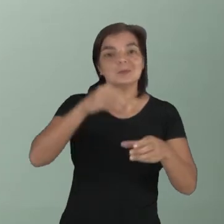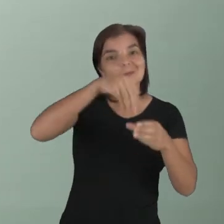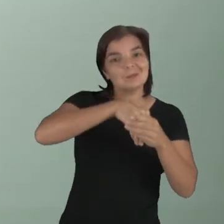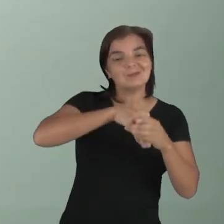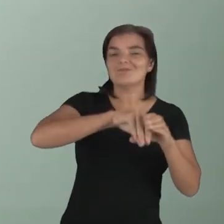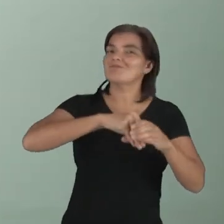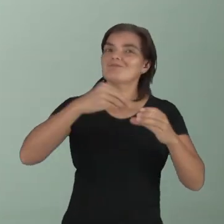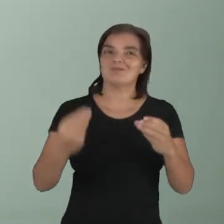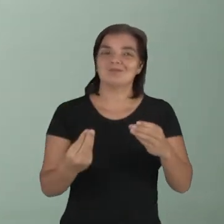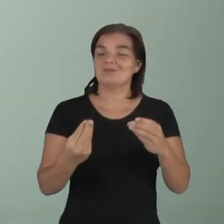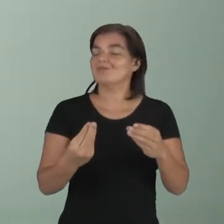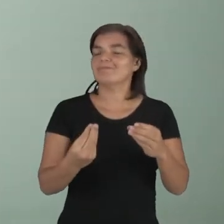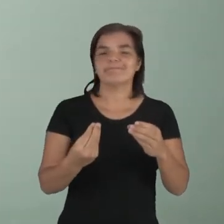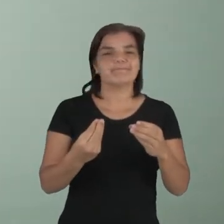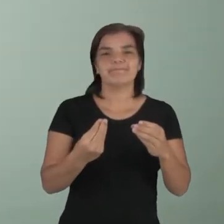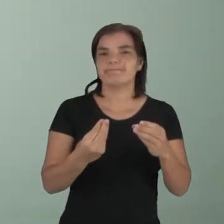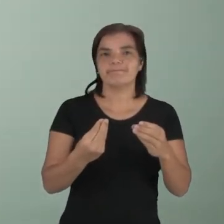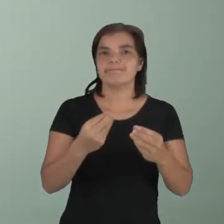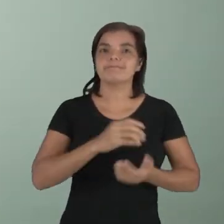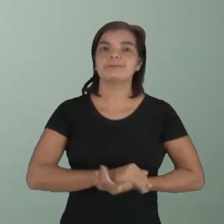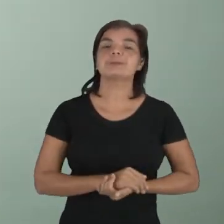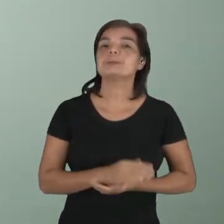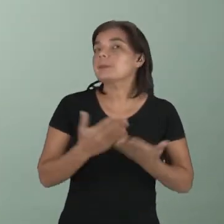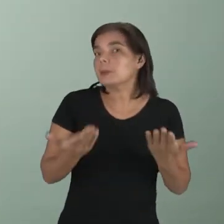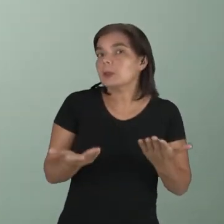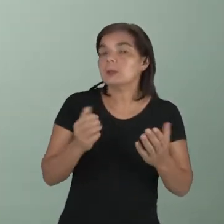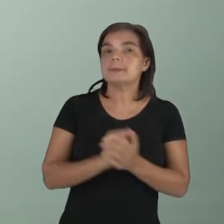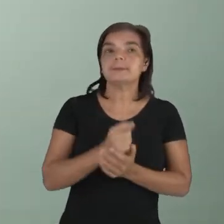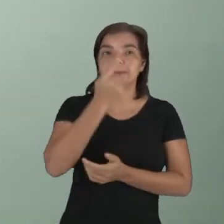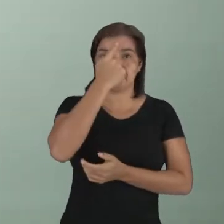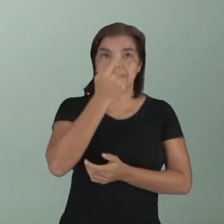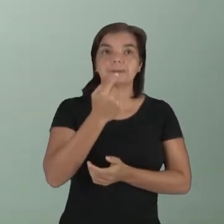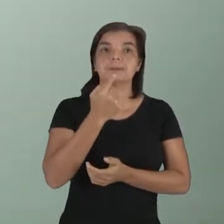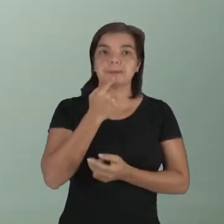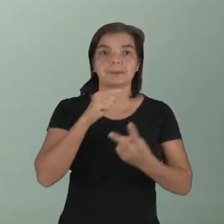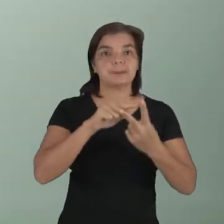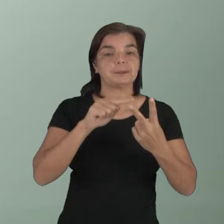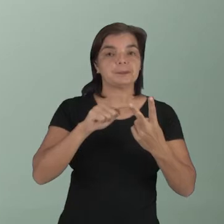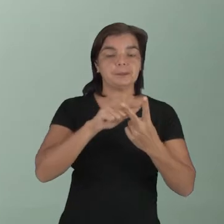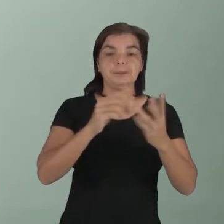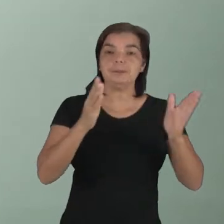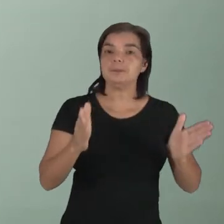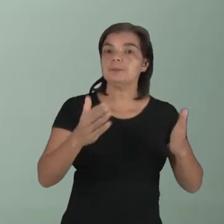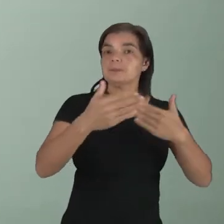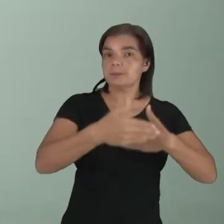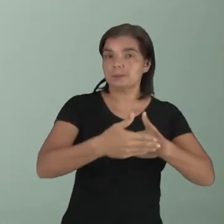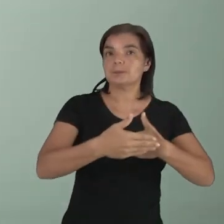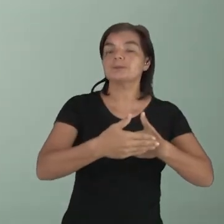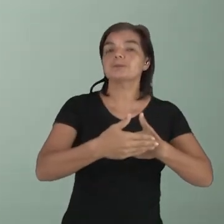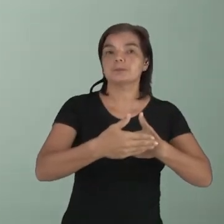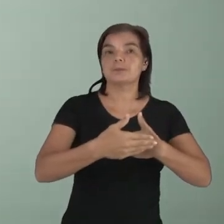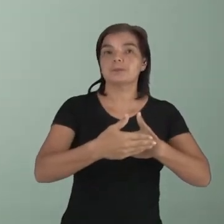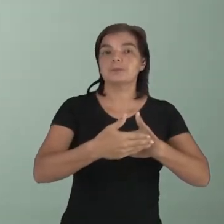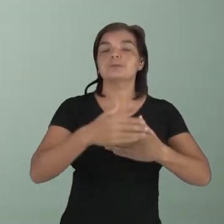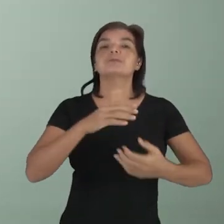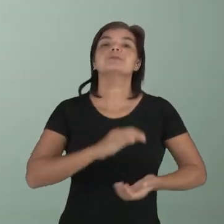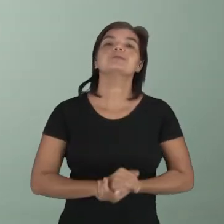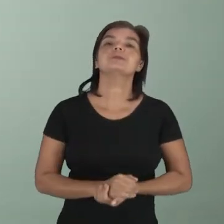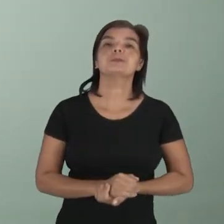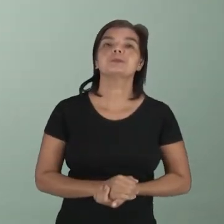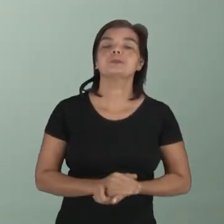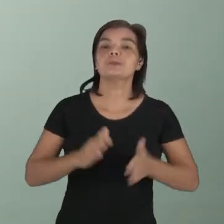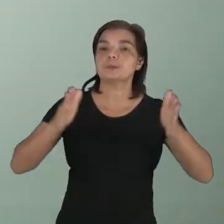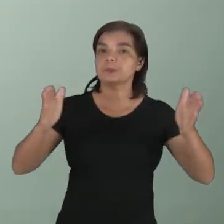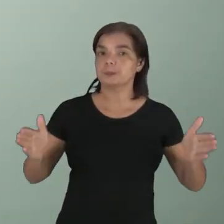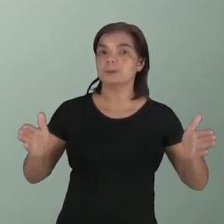externo, então não vamos ter processo de transferência. Então, na figura a gente tem esses dois cubos que estão dentro desse sistema aí, ou desse